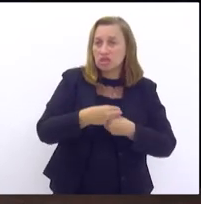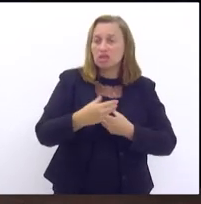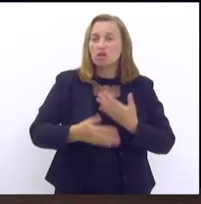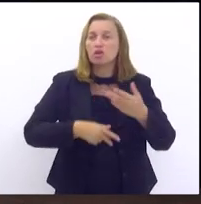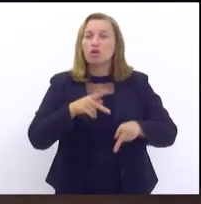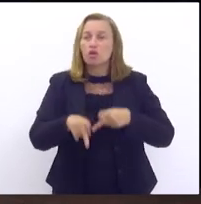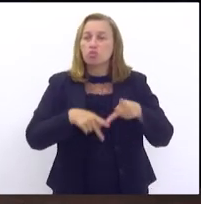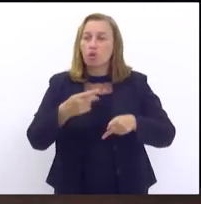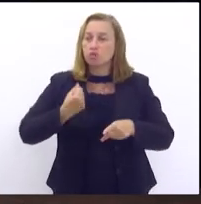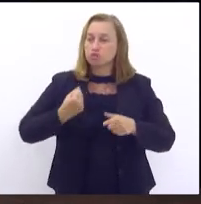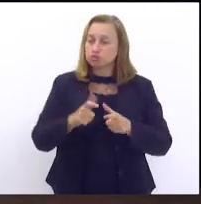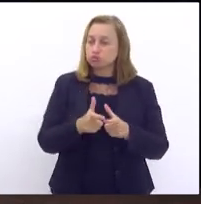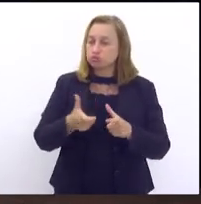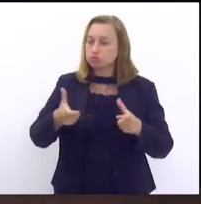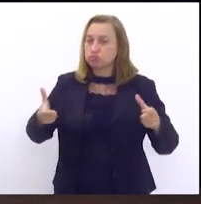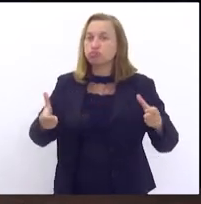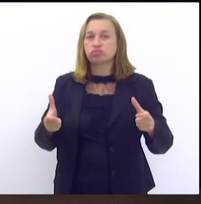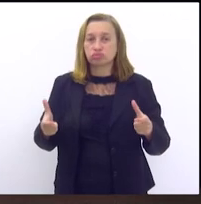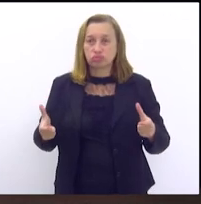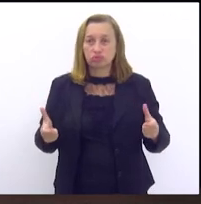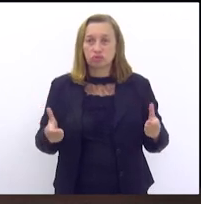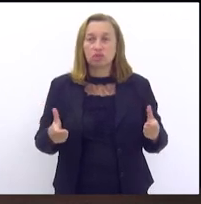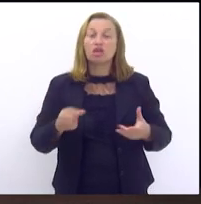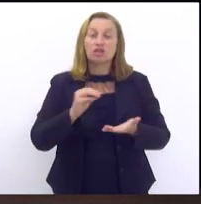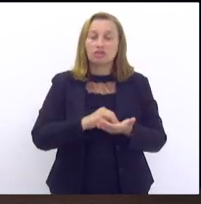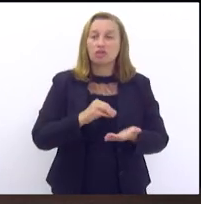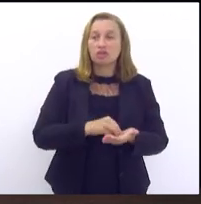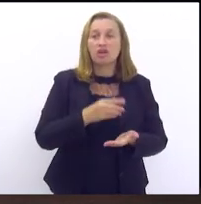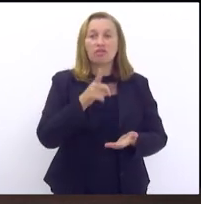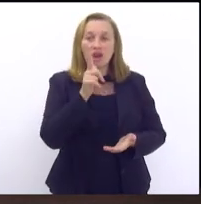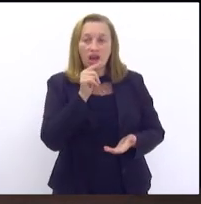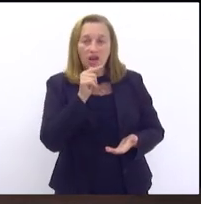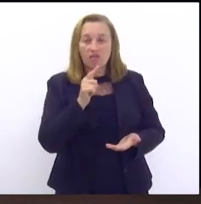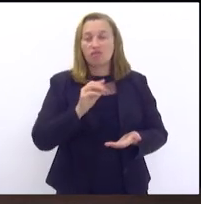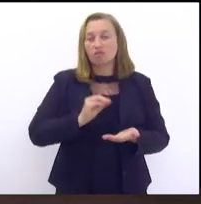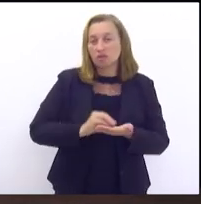população aumentou muito, concentrou muito, e se faltava água, está faltando mais